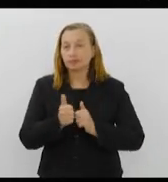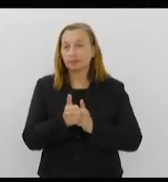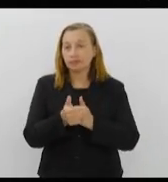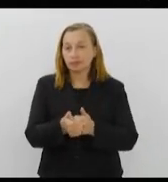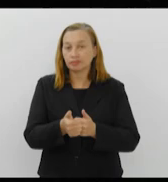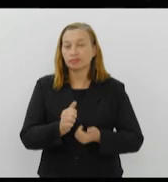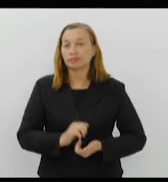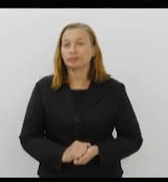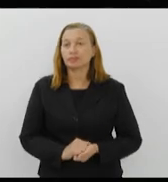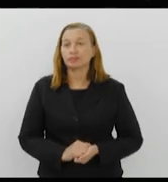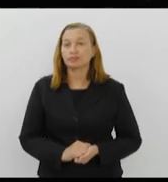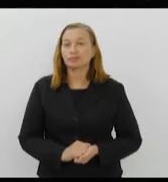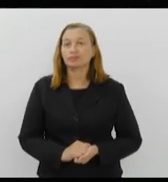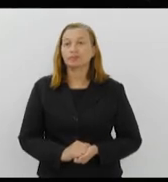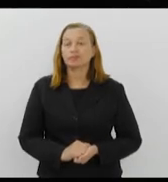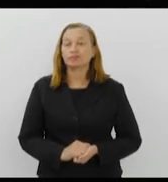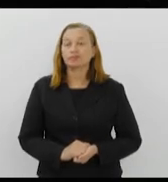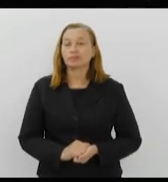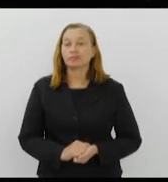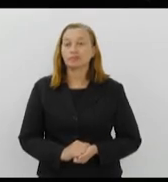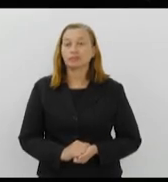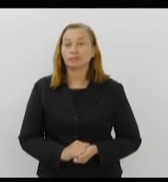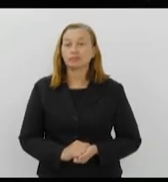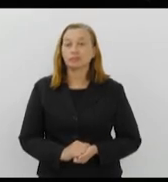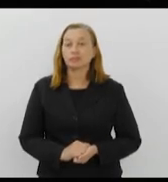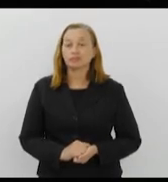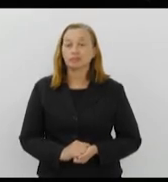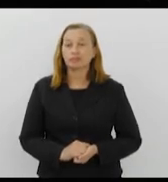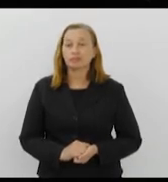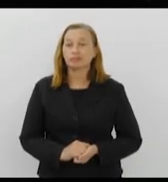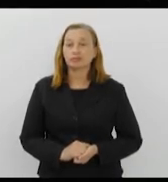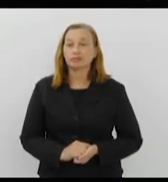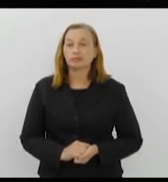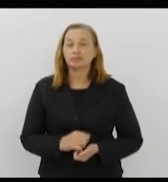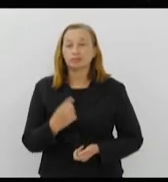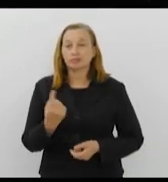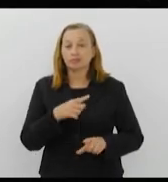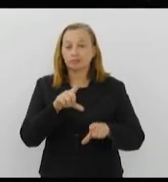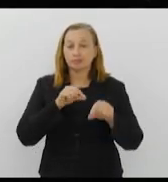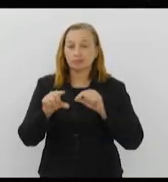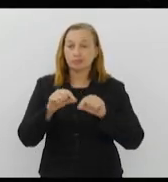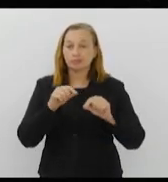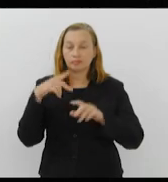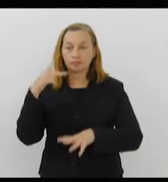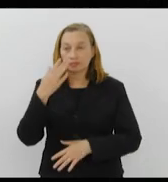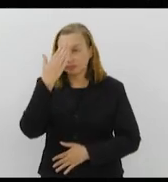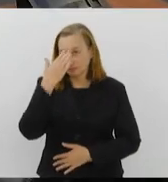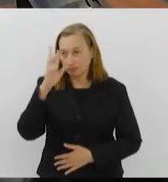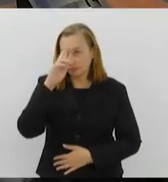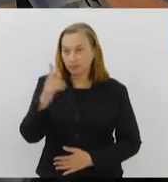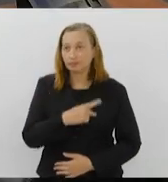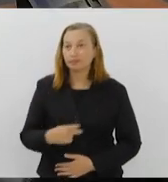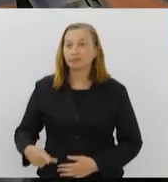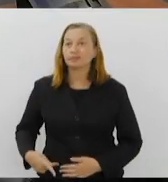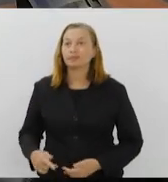forma direta ou indireta aqui nas nossas decisões no Parlamento. Muito obrigado, senhor presidente.